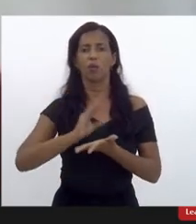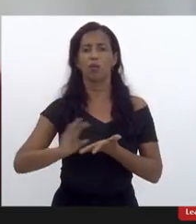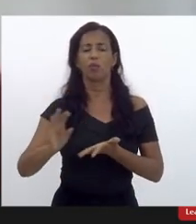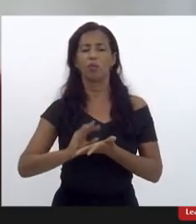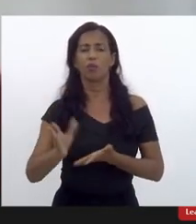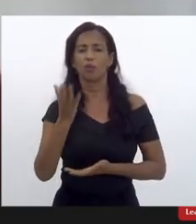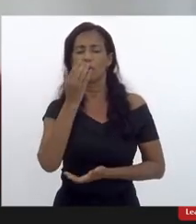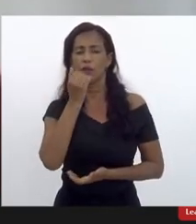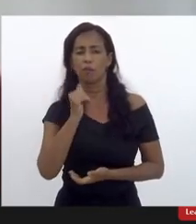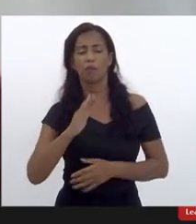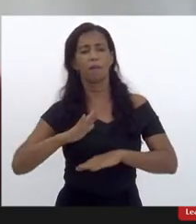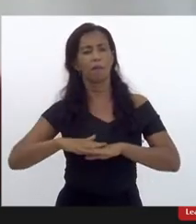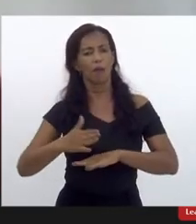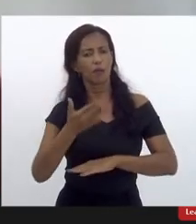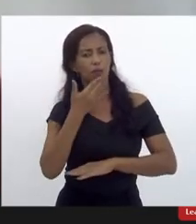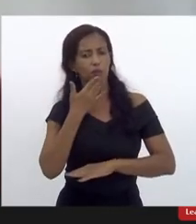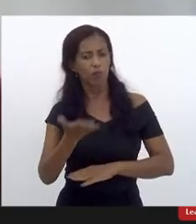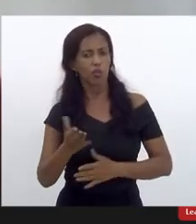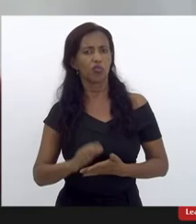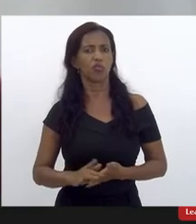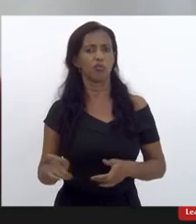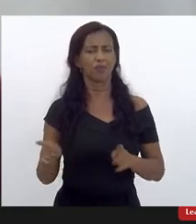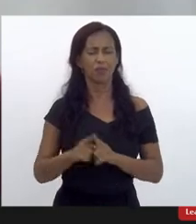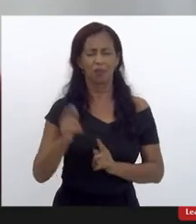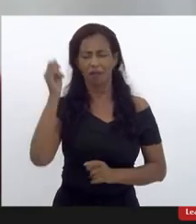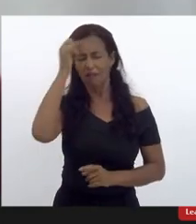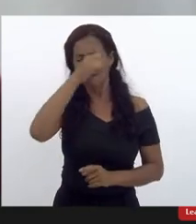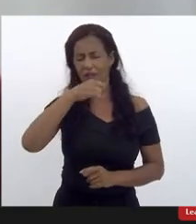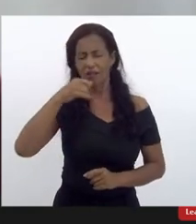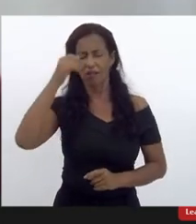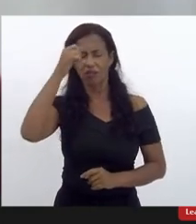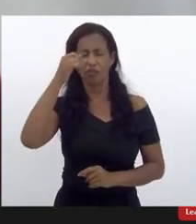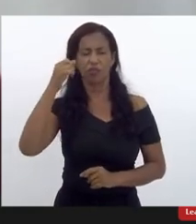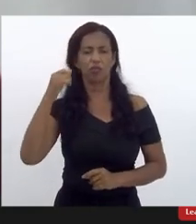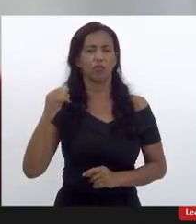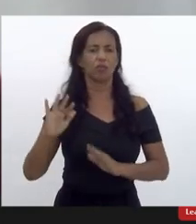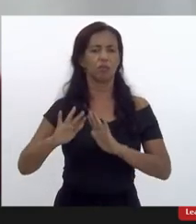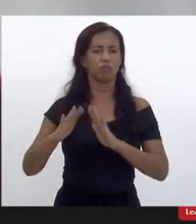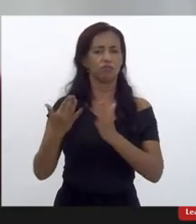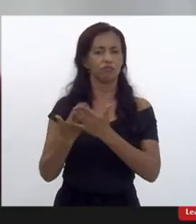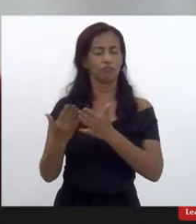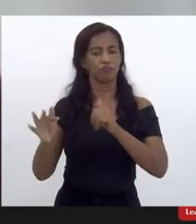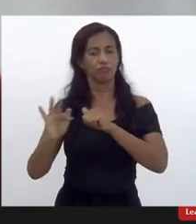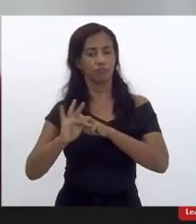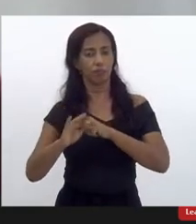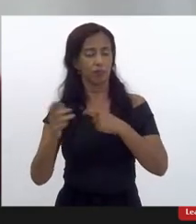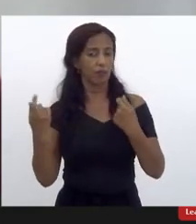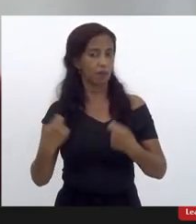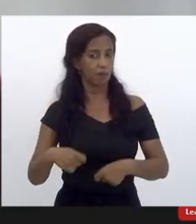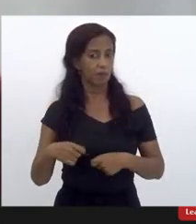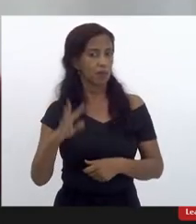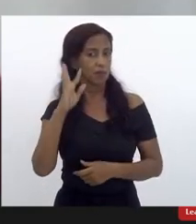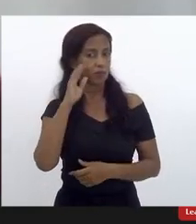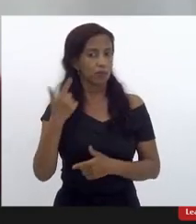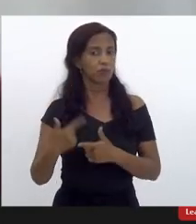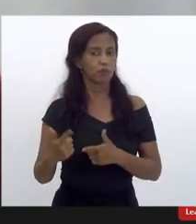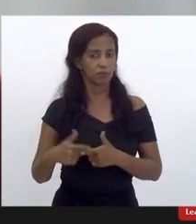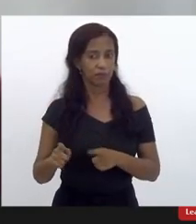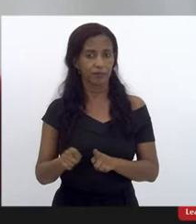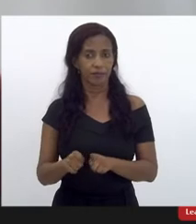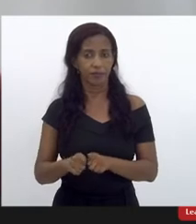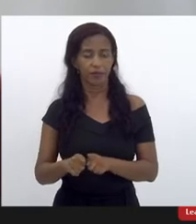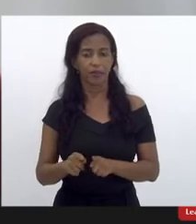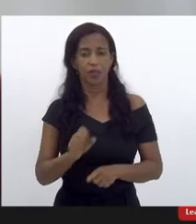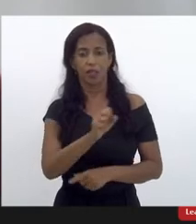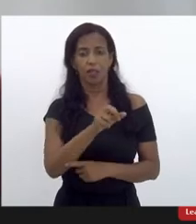alimentação, que é mais uma demanda represada, uma demanda antiga da rede FAETEC. A gente precisa sanar essa questão, né? A